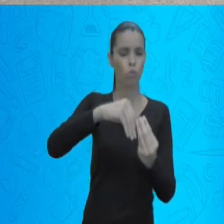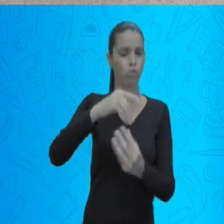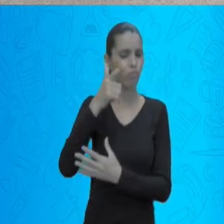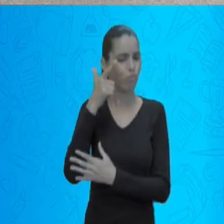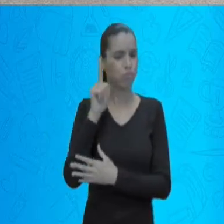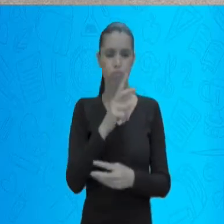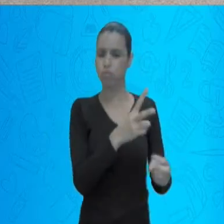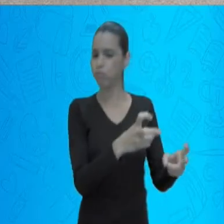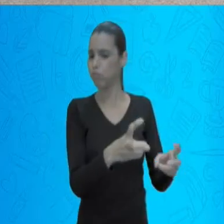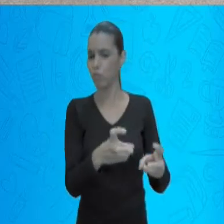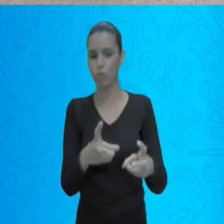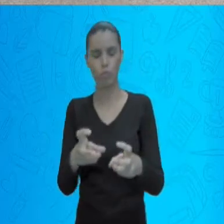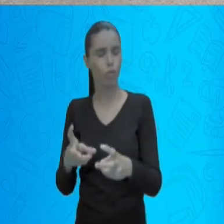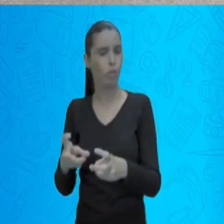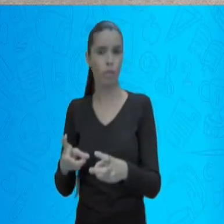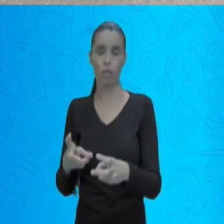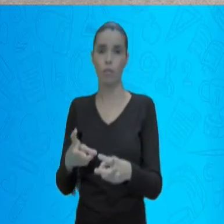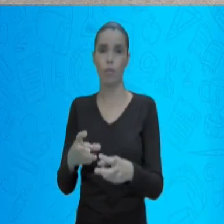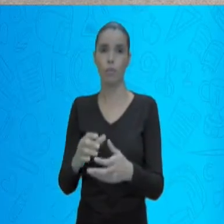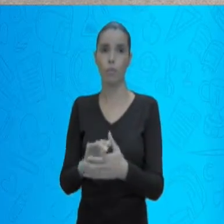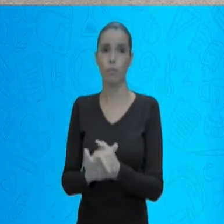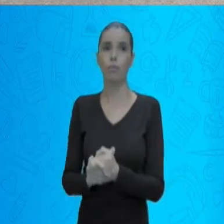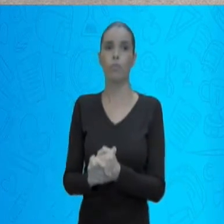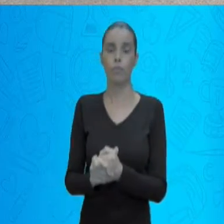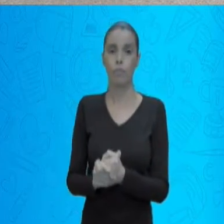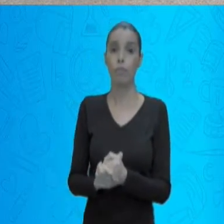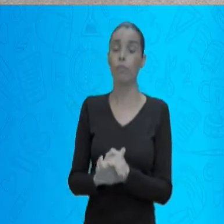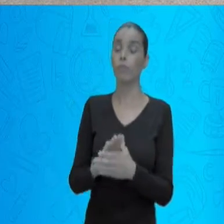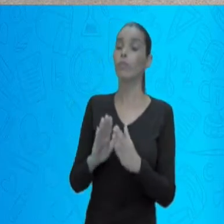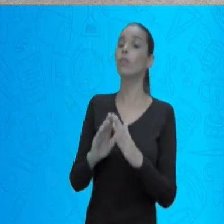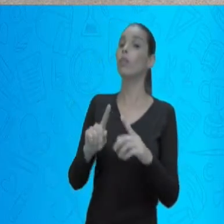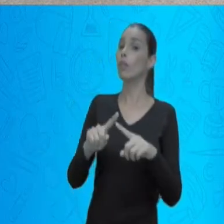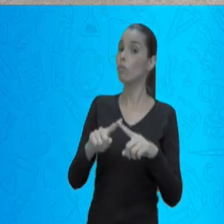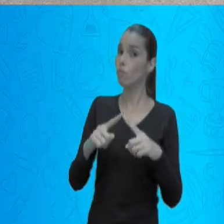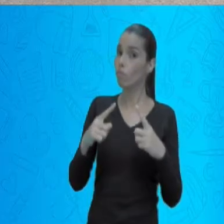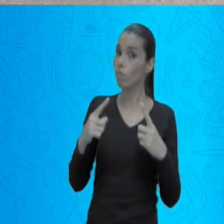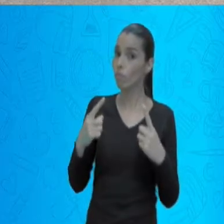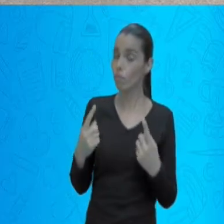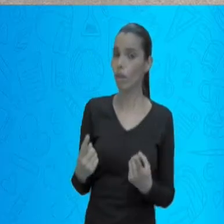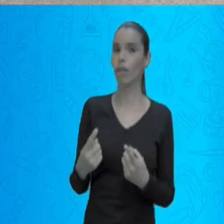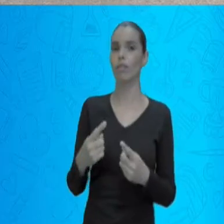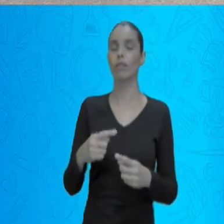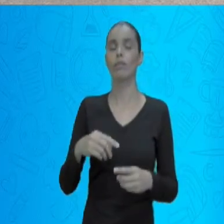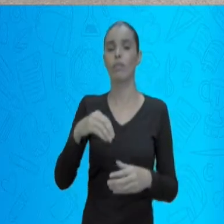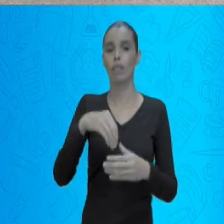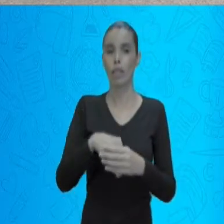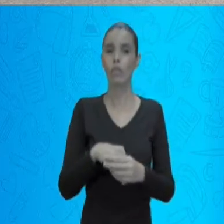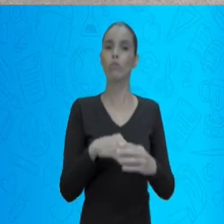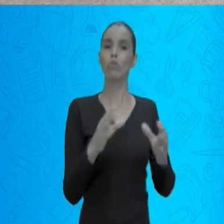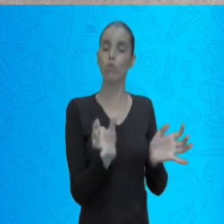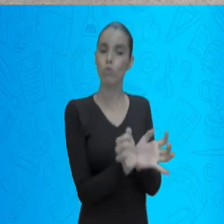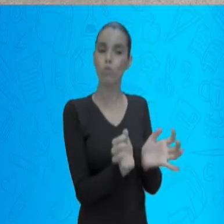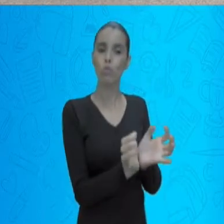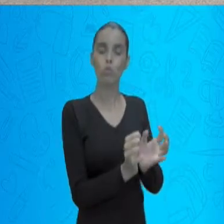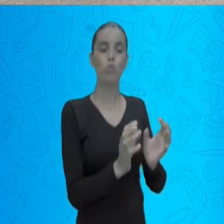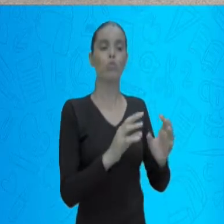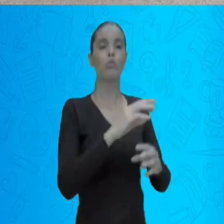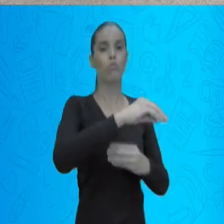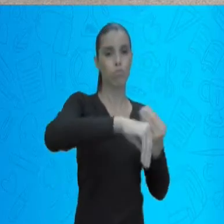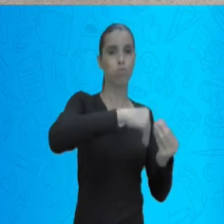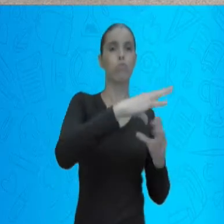naquele produto final. E, no entanto, as ligas metálicas são misturas homogêneas. O